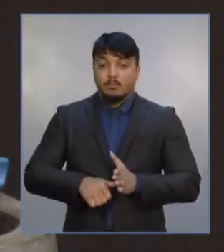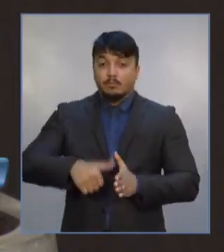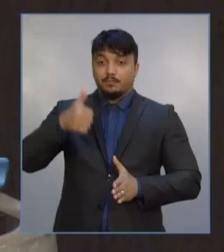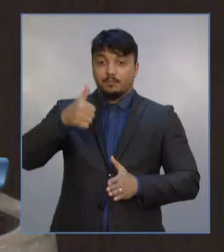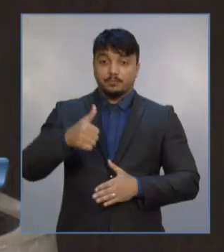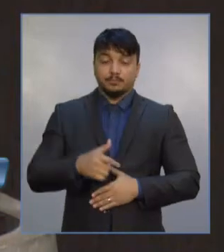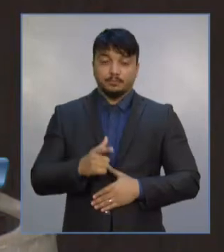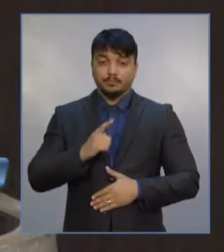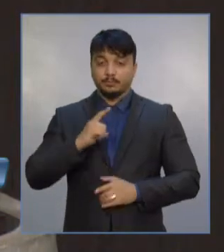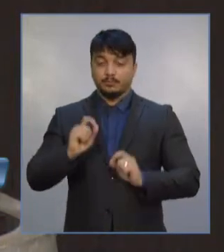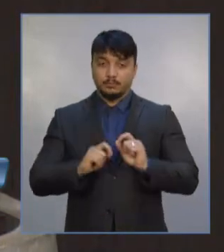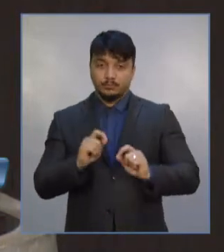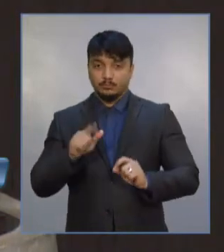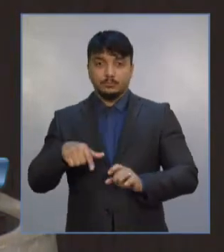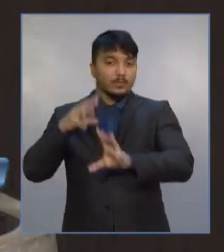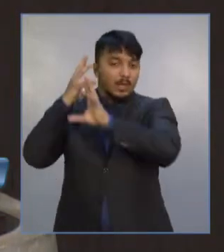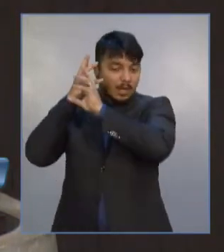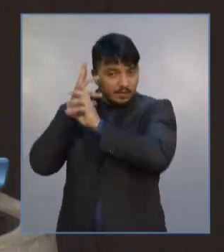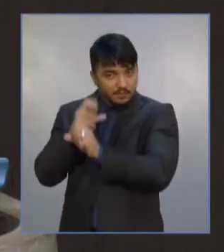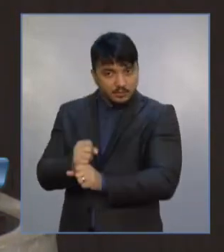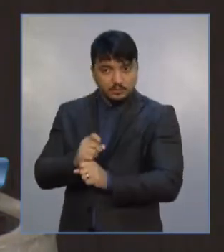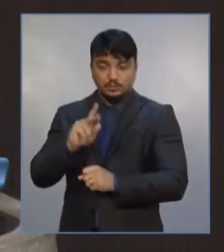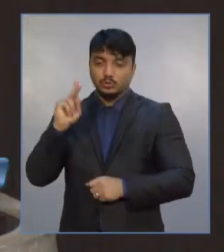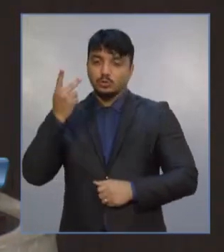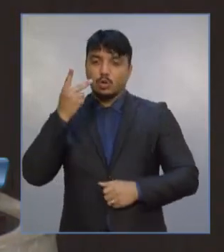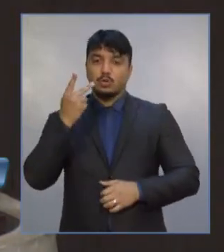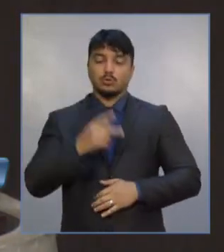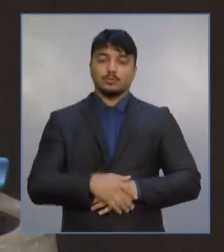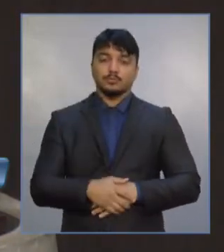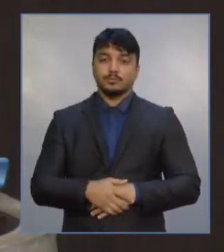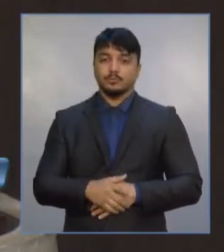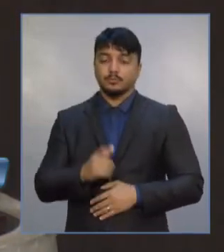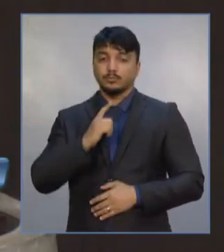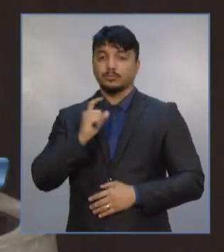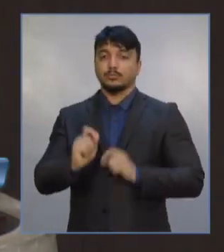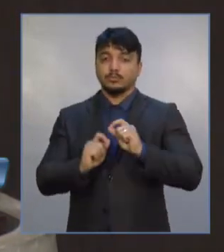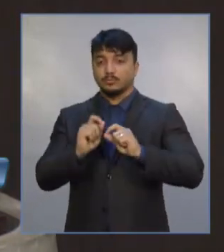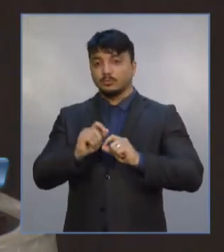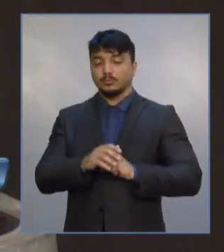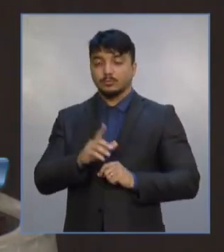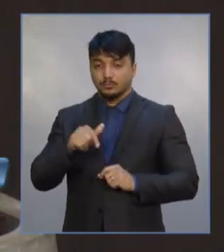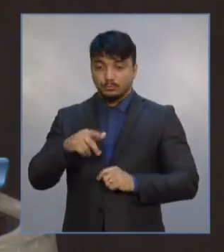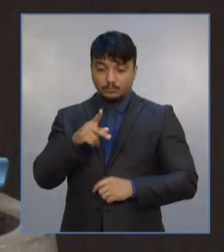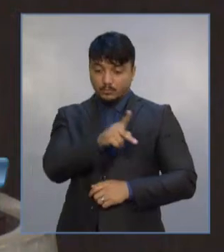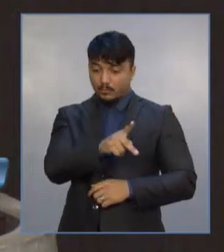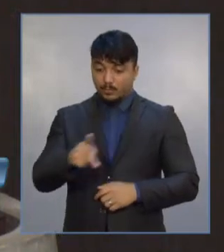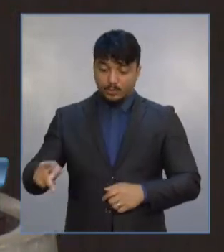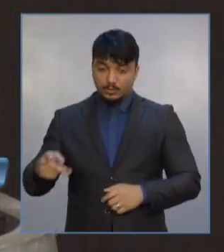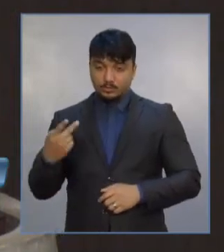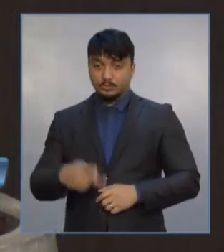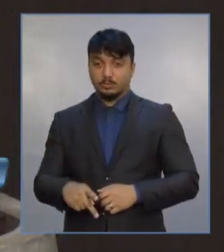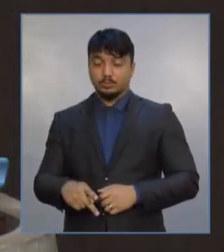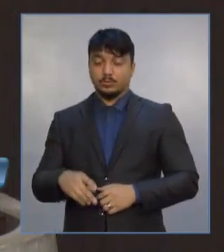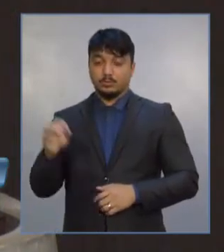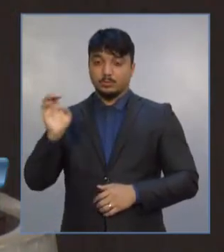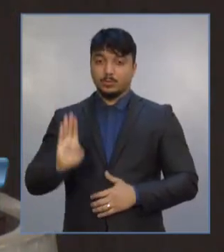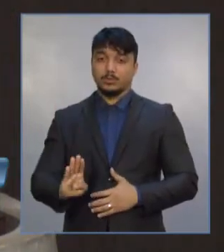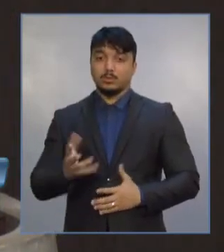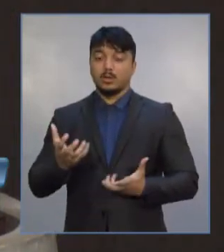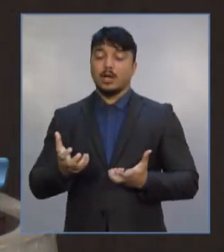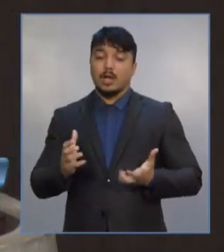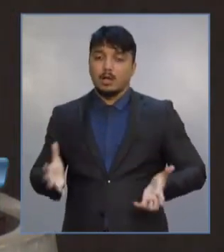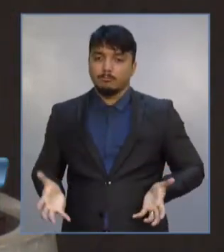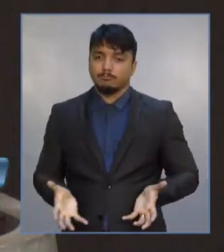de entrar no tema do revisionismo histórico, eu queria dizer que o presidente da República, quando quer